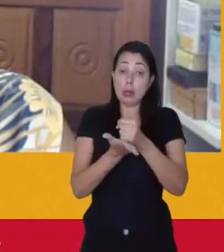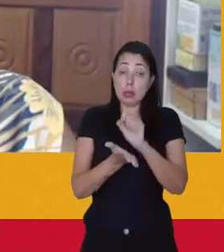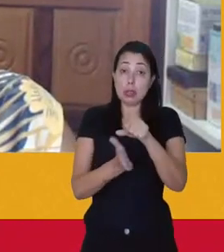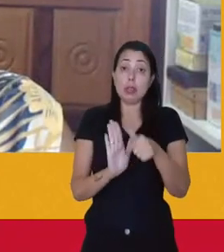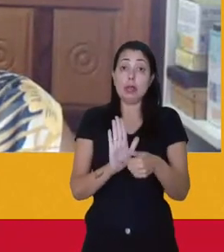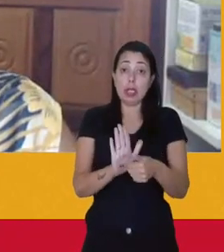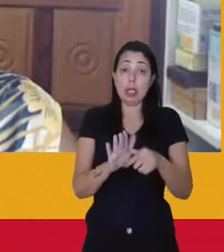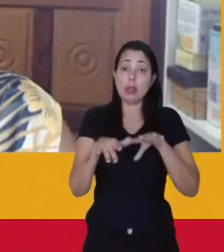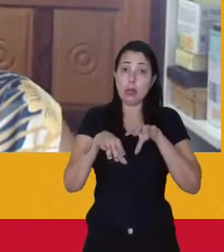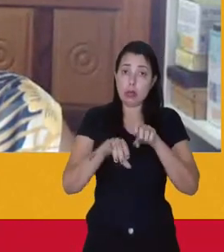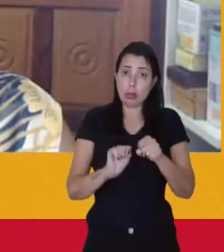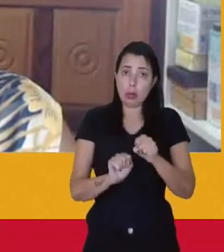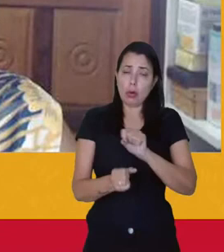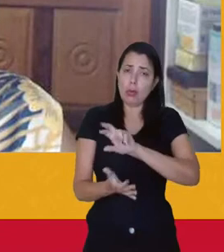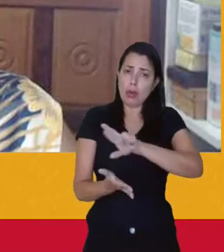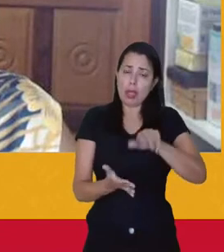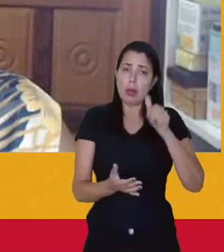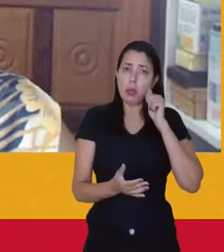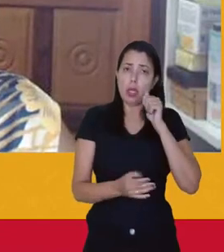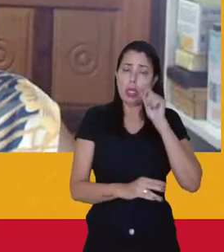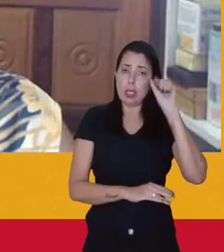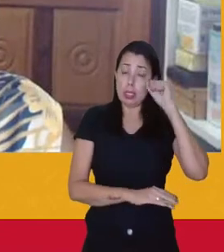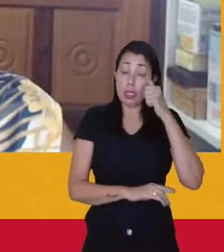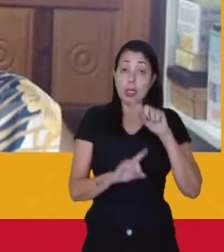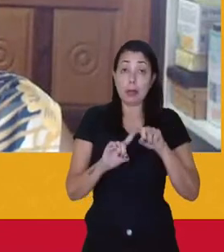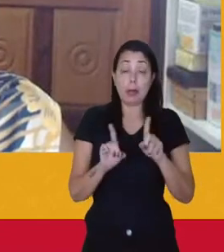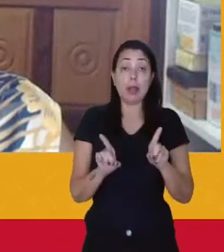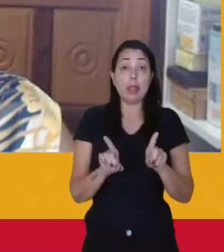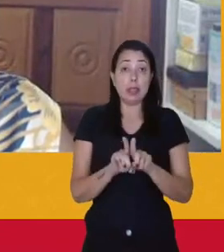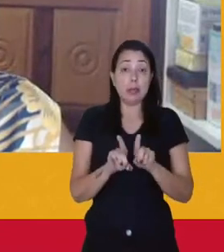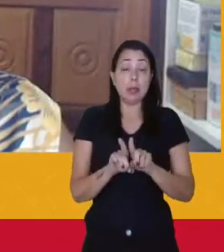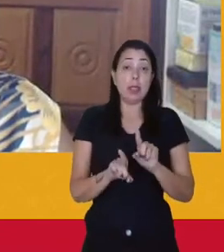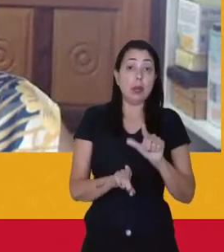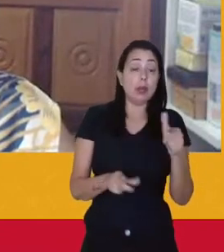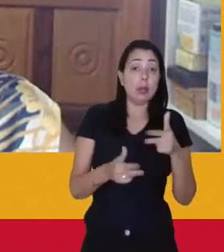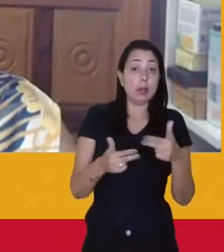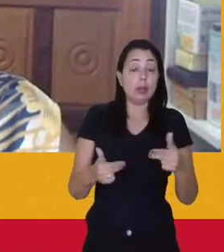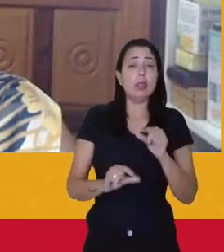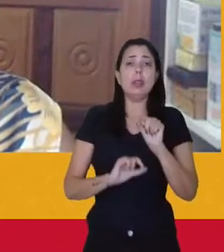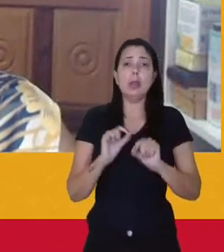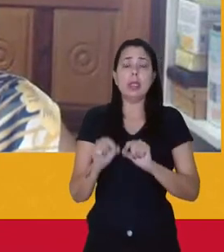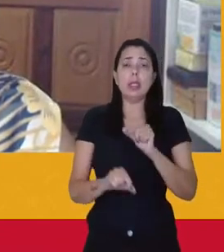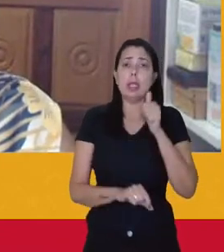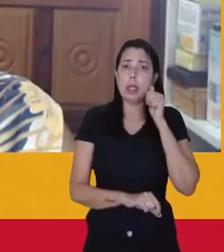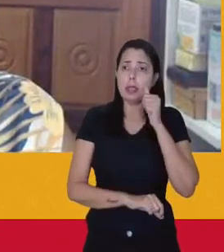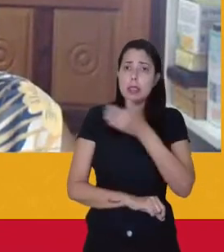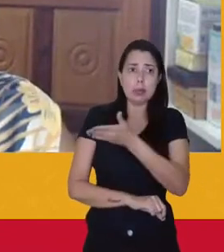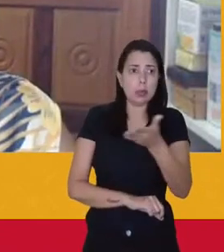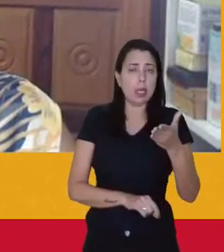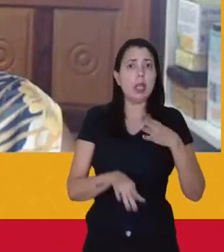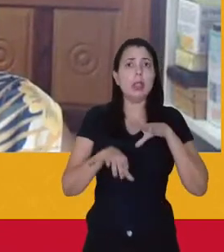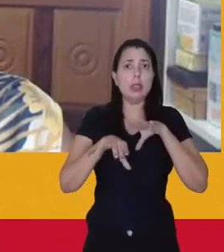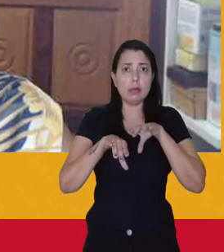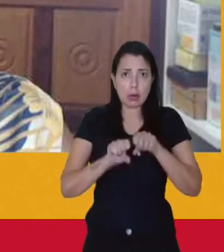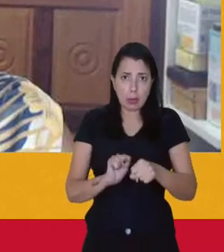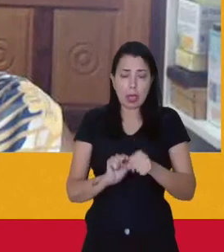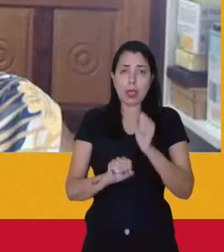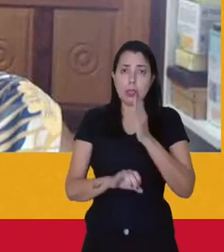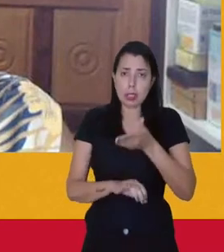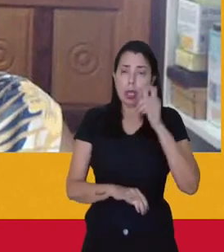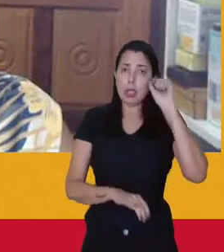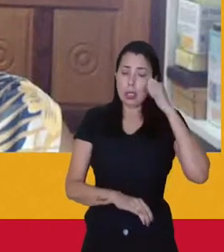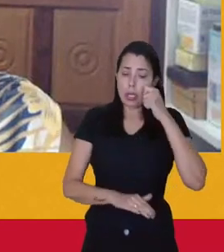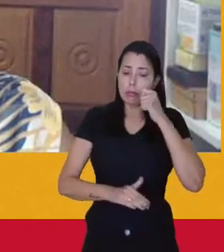grande, formou outras mulheres negras, mas a gente passou por um outro momento já de que essas mulheres negras formadas, né,